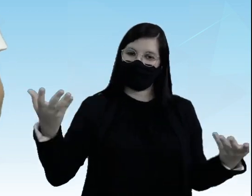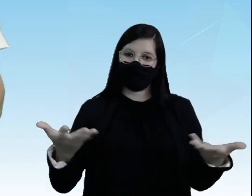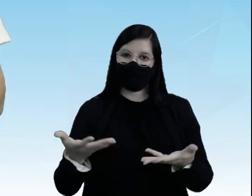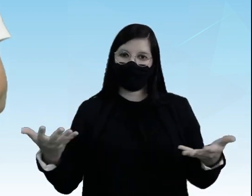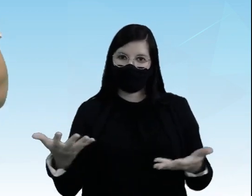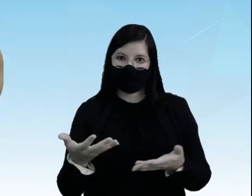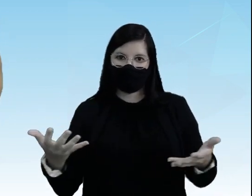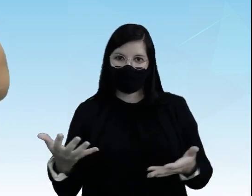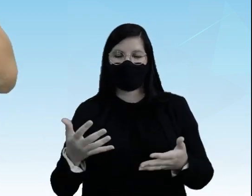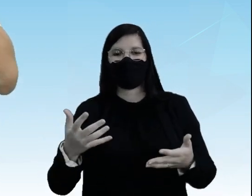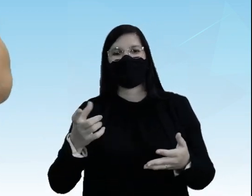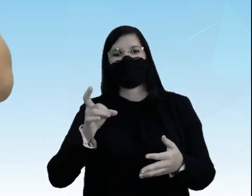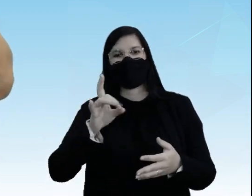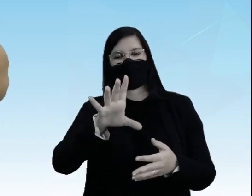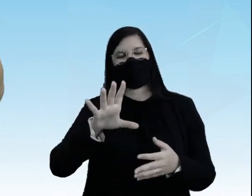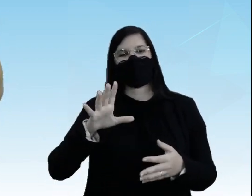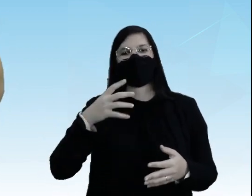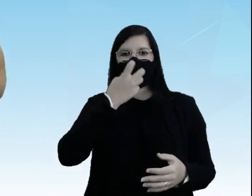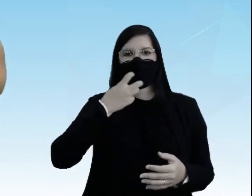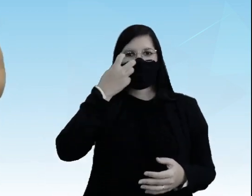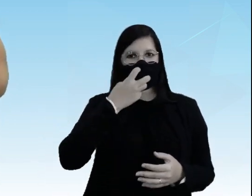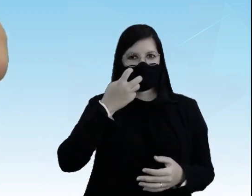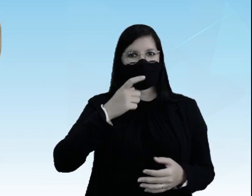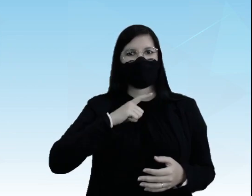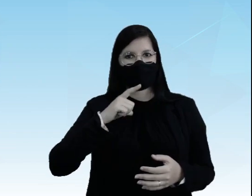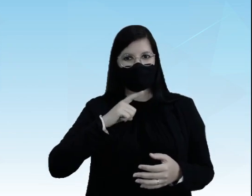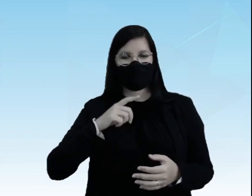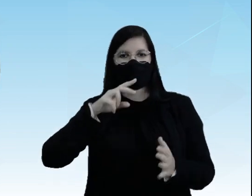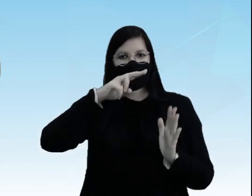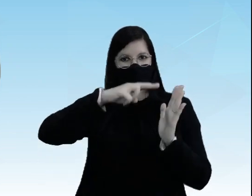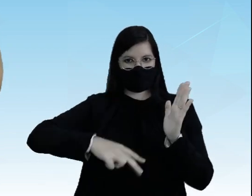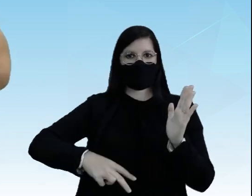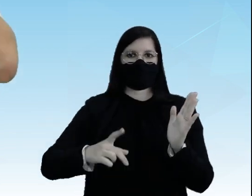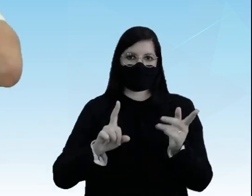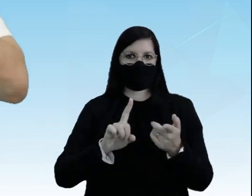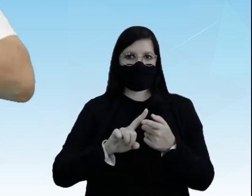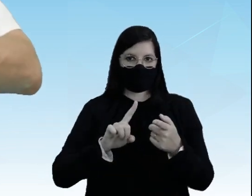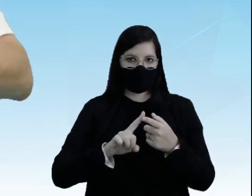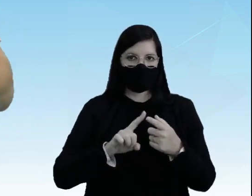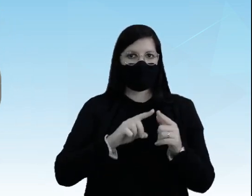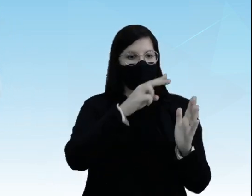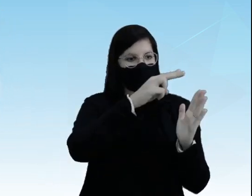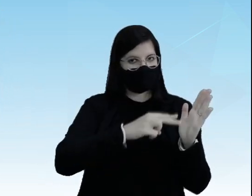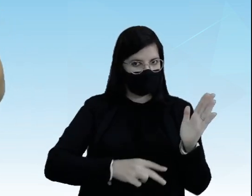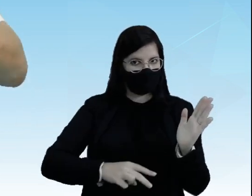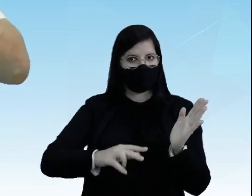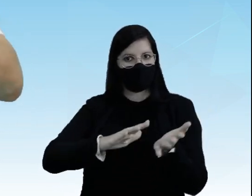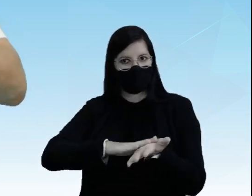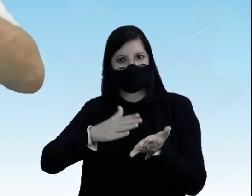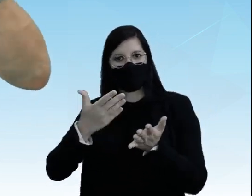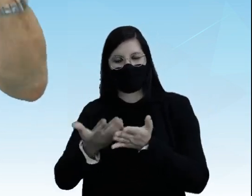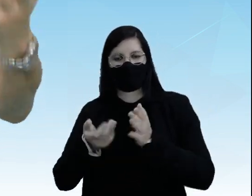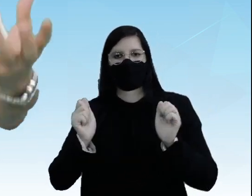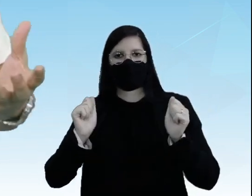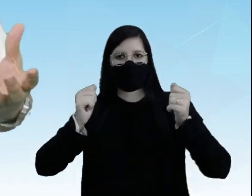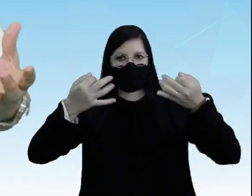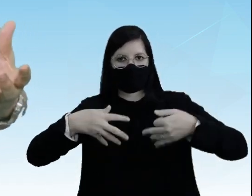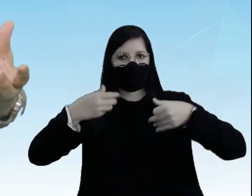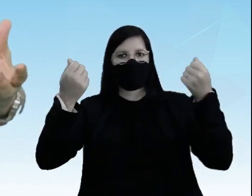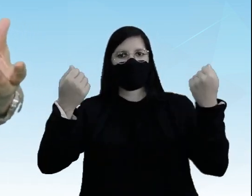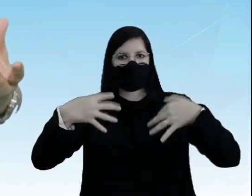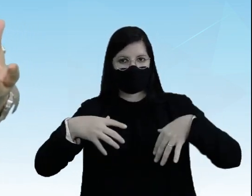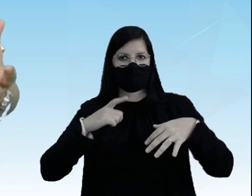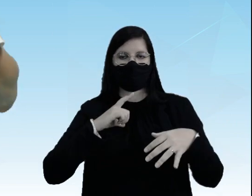agora, não foi um discurso totalmente oral, foi porque eu estou lendo também, estou lendo e interpretando. Foi um discurso